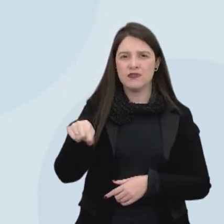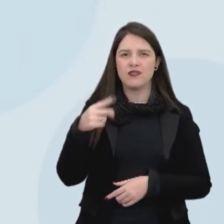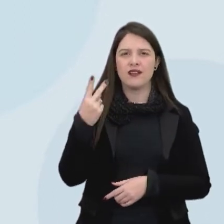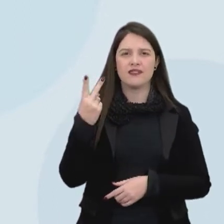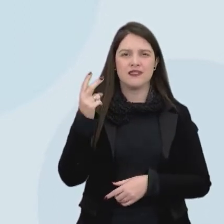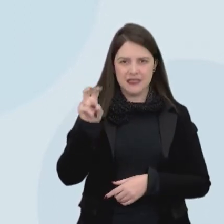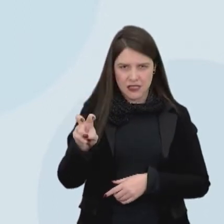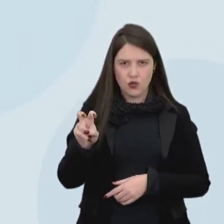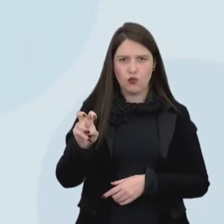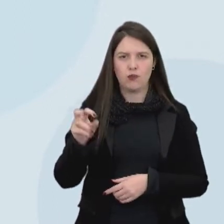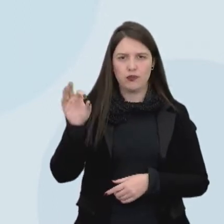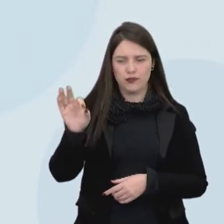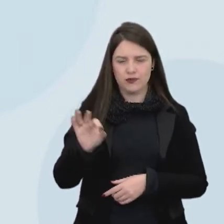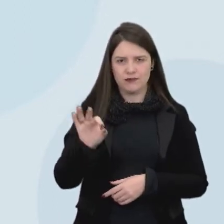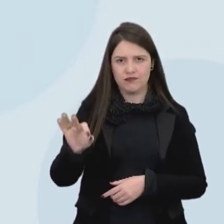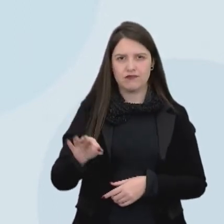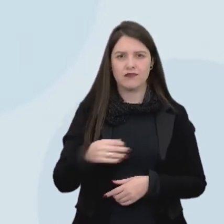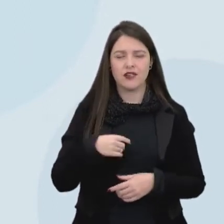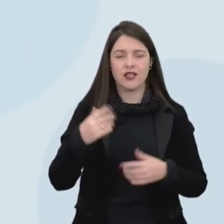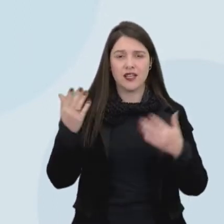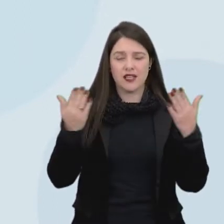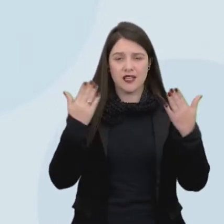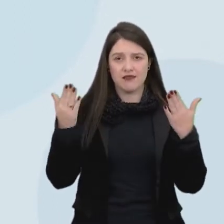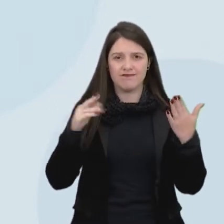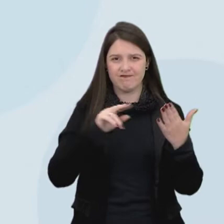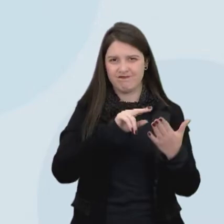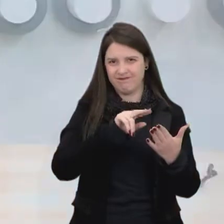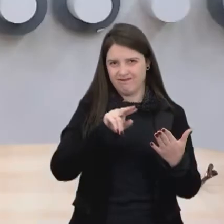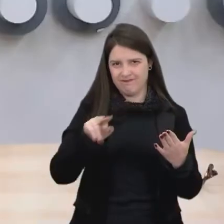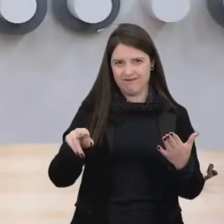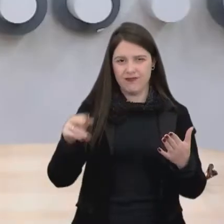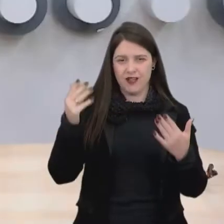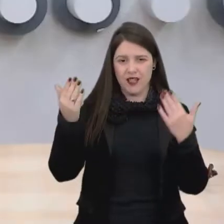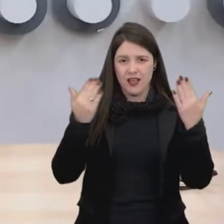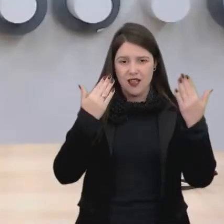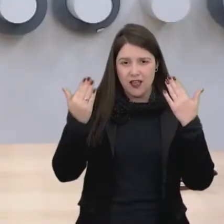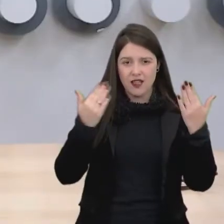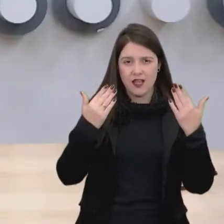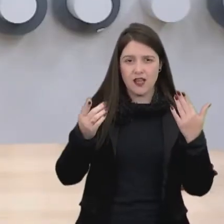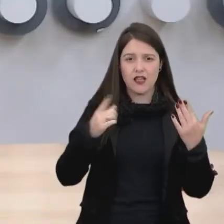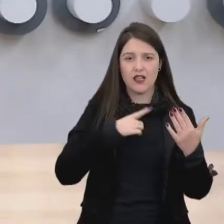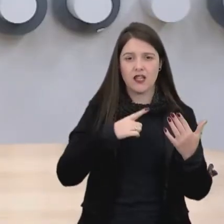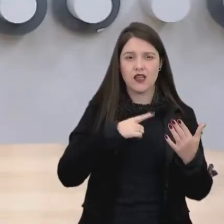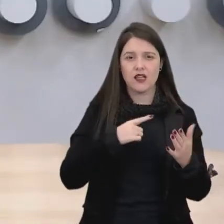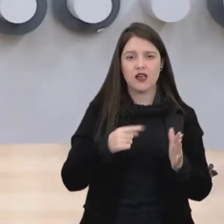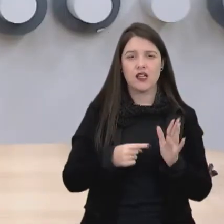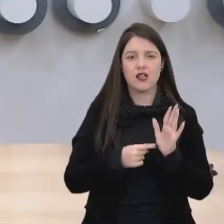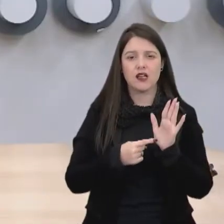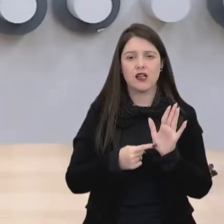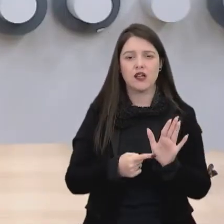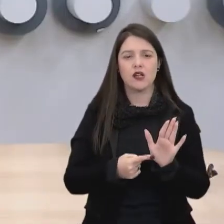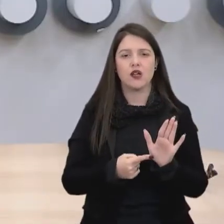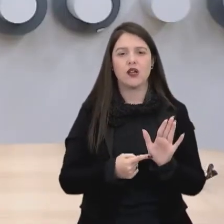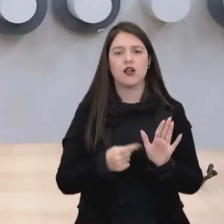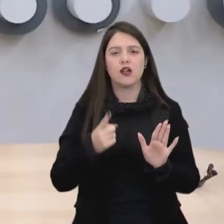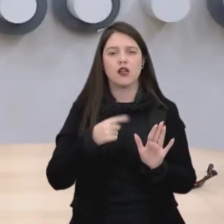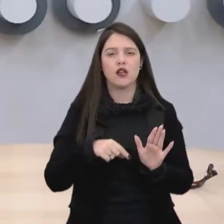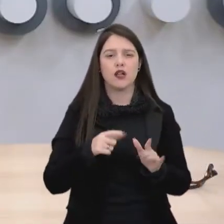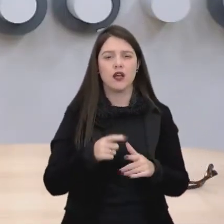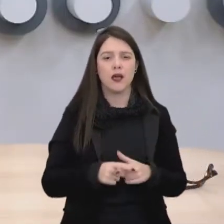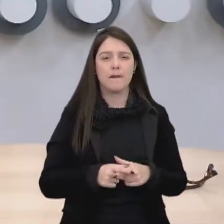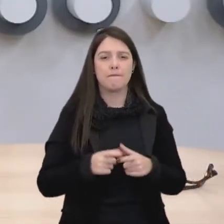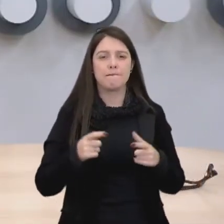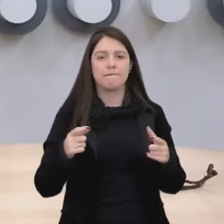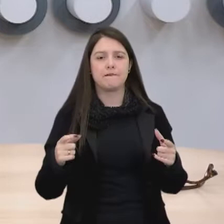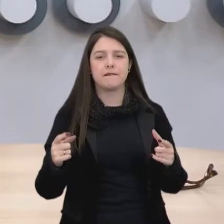11,5%. Quando nós olhamos para esses valores, né, nós temos que analisar que tem uma boa porcentagem da população, né, não é a maioria,